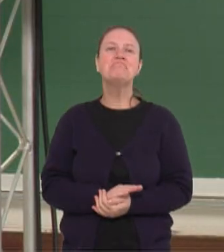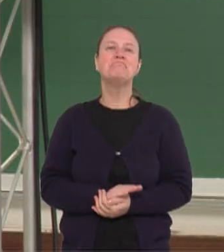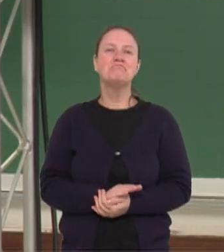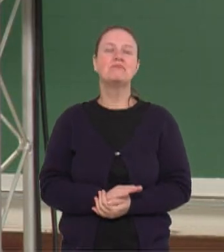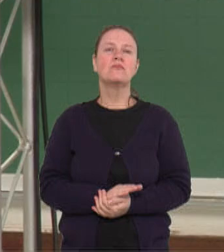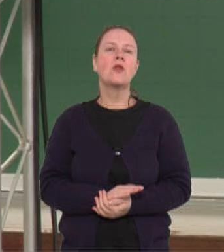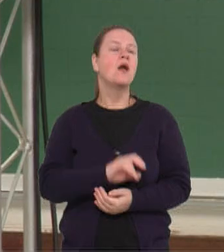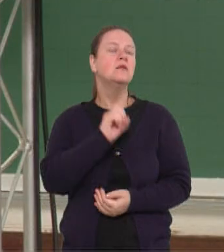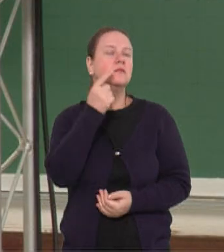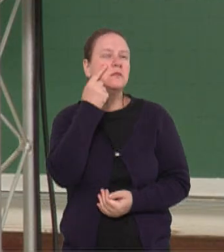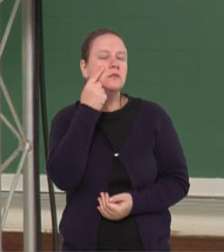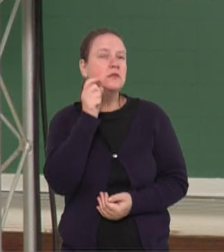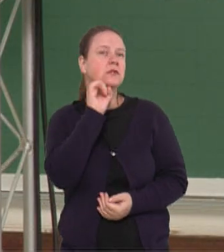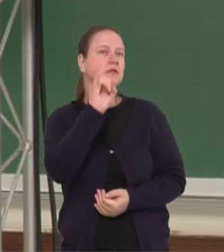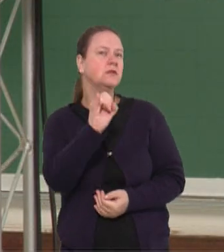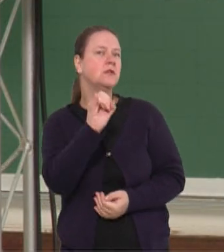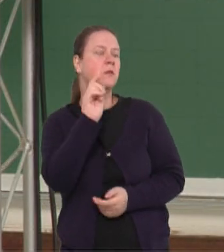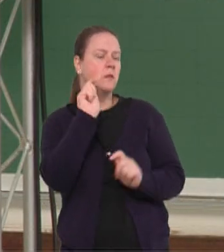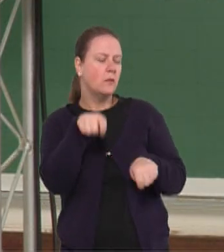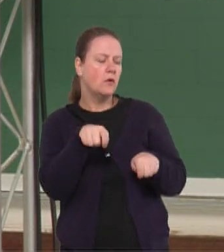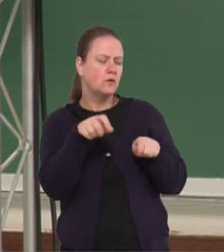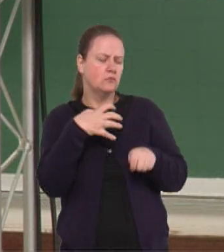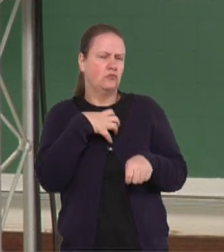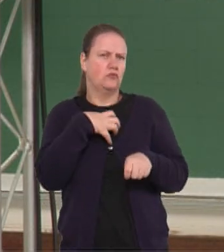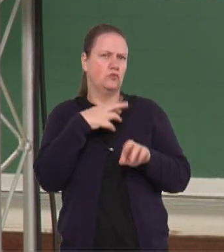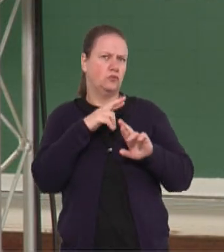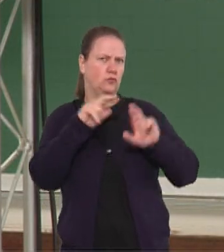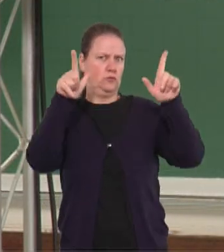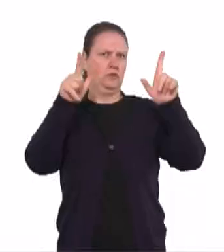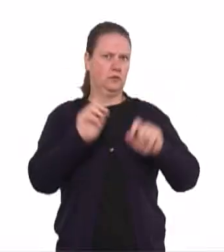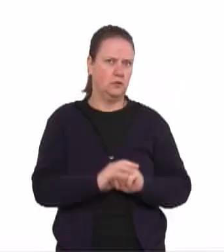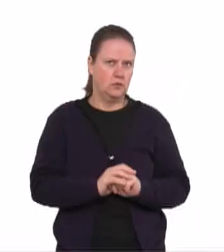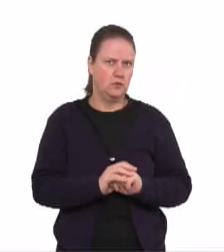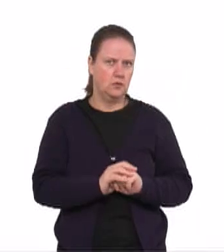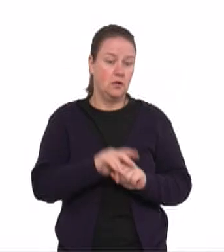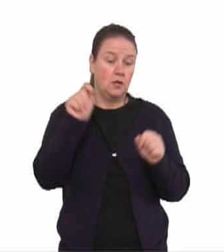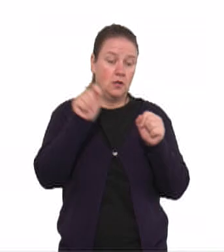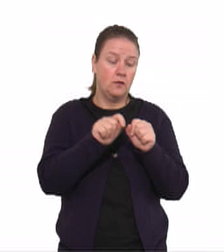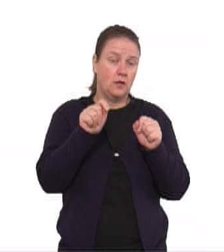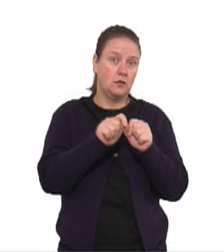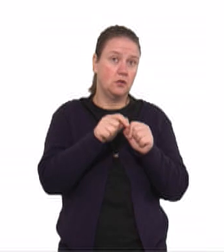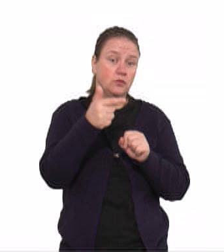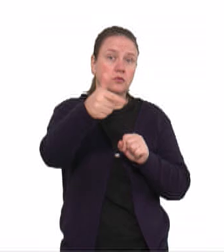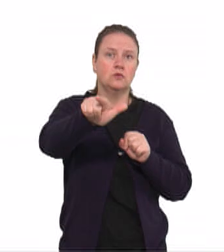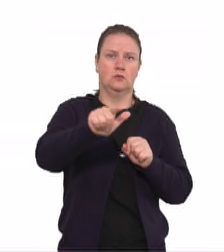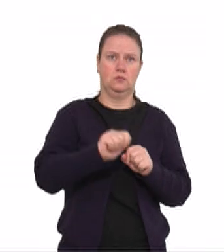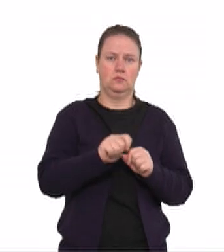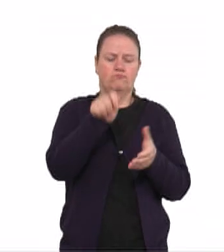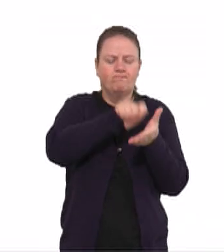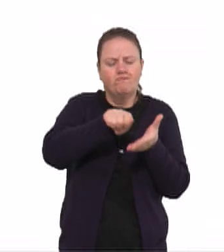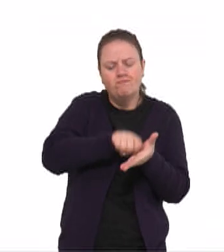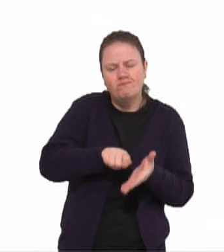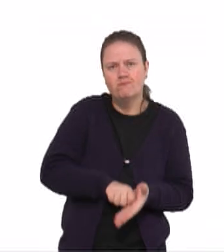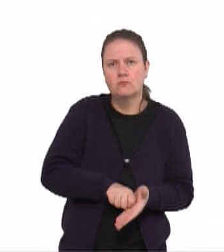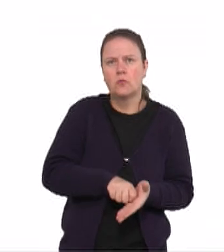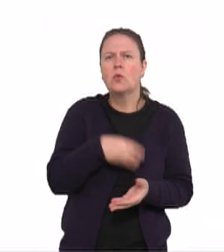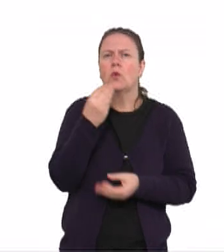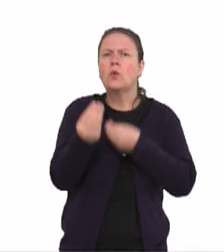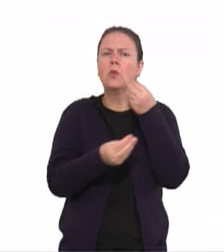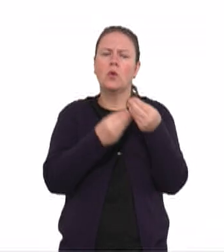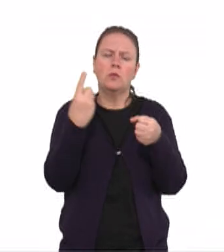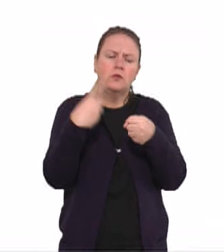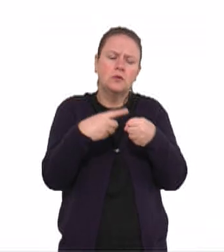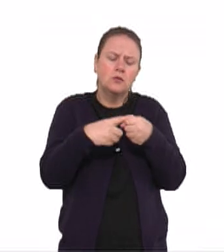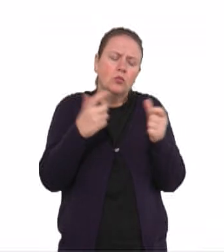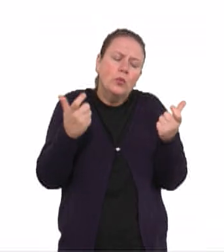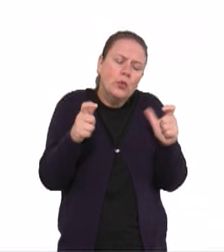é possível fazer isso de uma forma diferente? Como reescrever? Como era essa cidade pequena? Havia